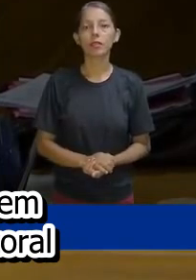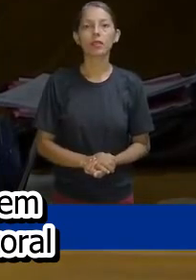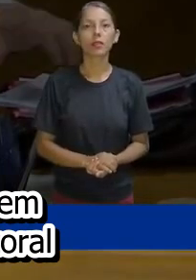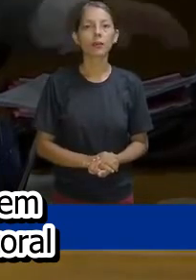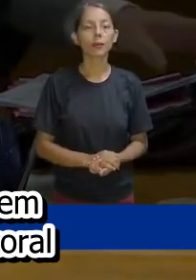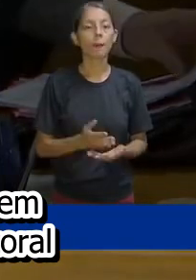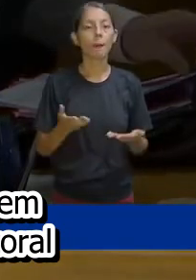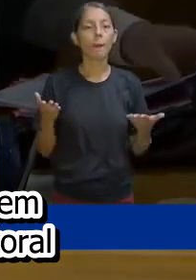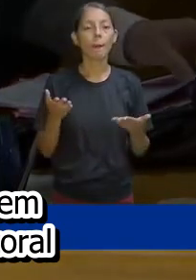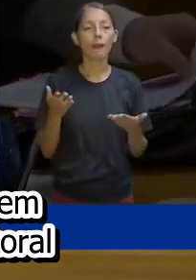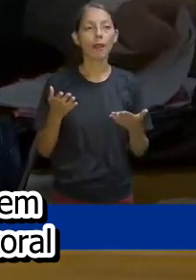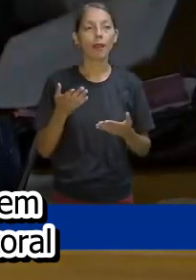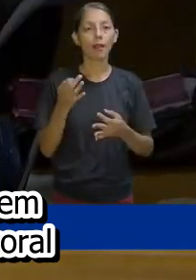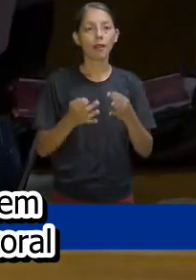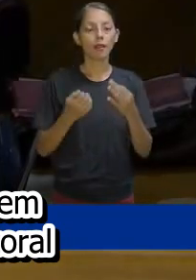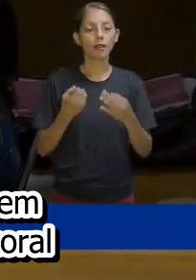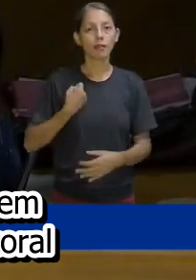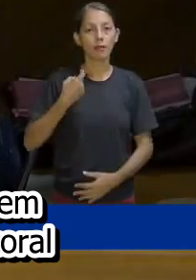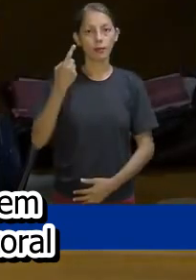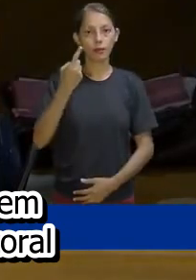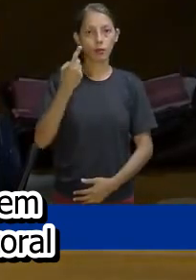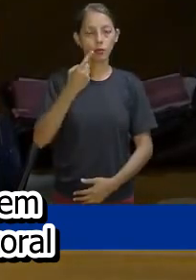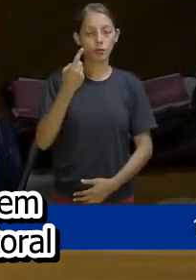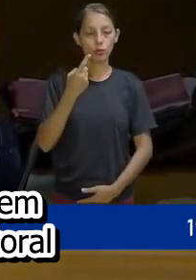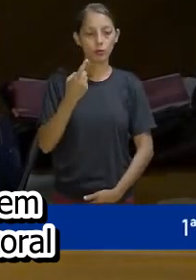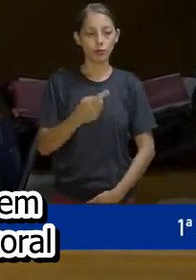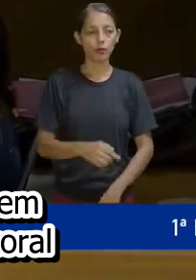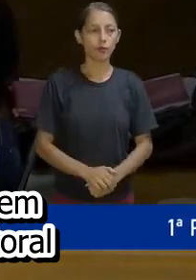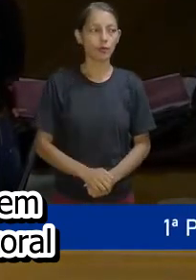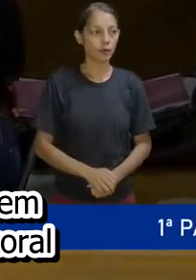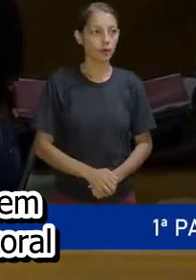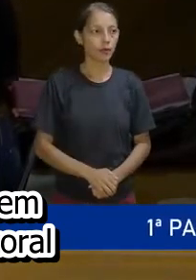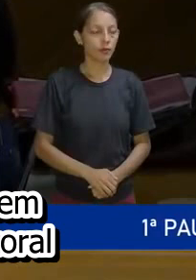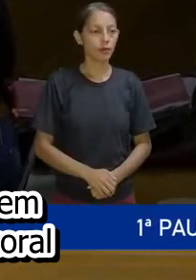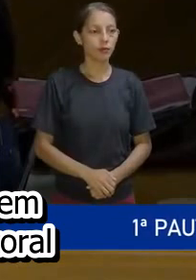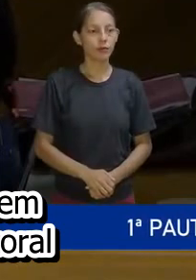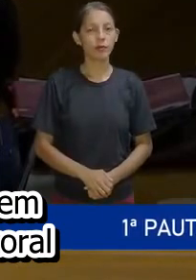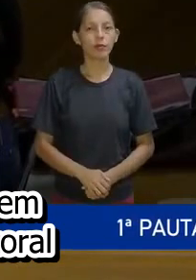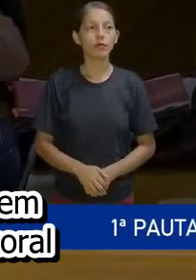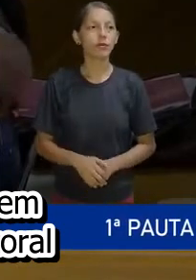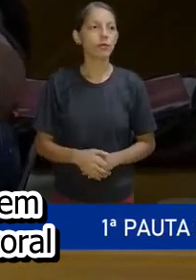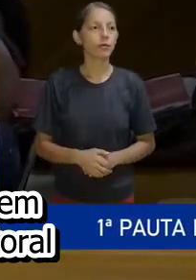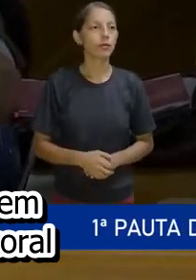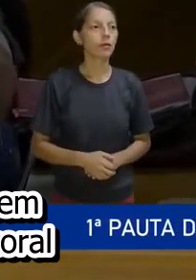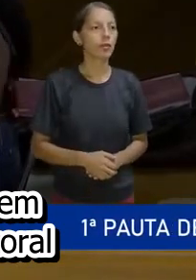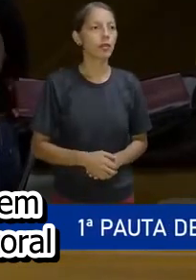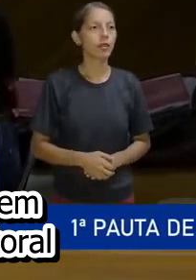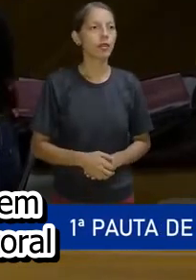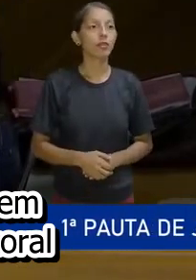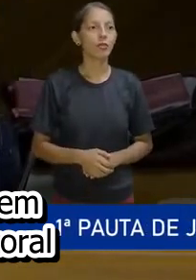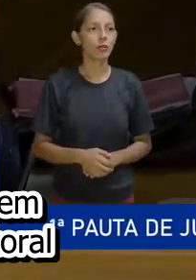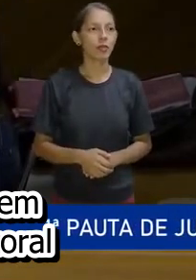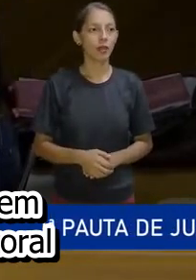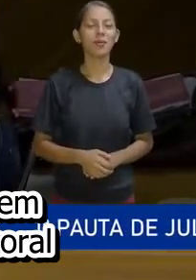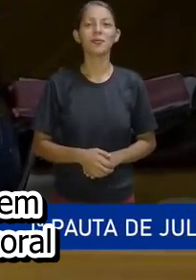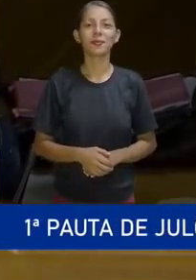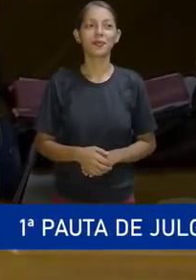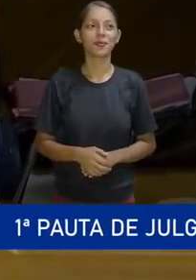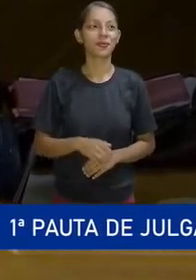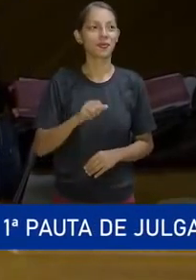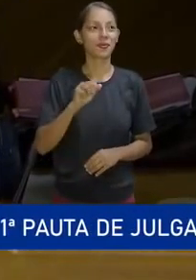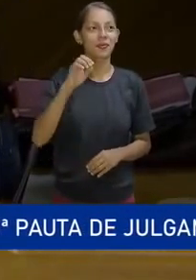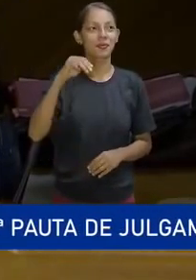chamar em julgamento o item 1 da pauta, é o agravo regimental no recurso eleitoral na